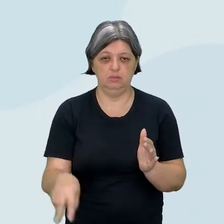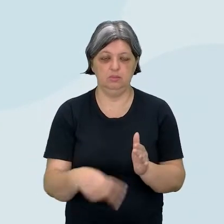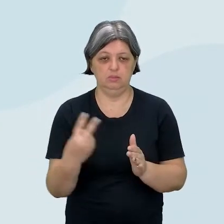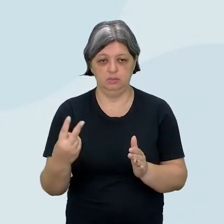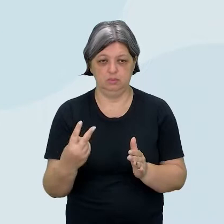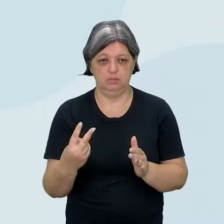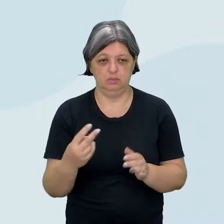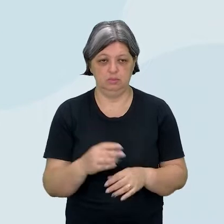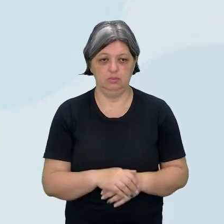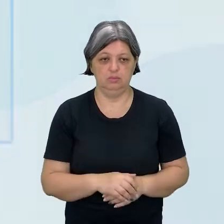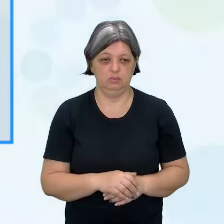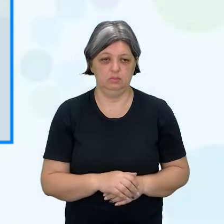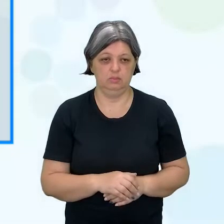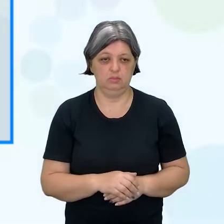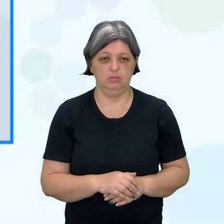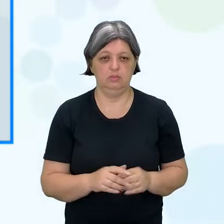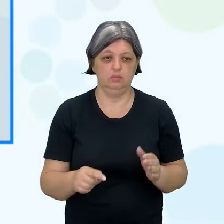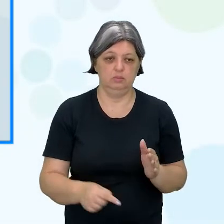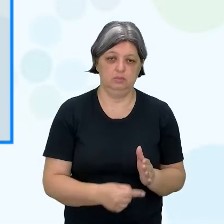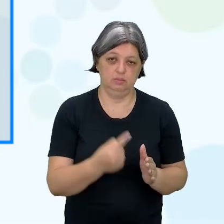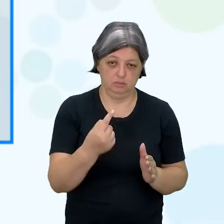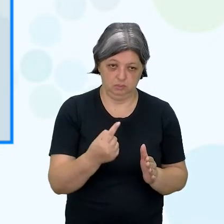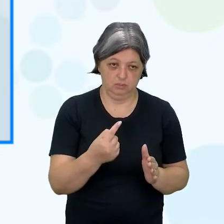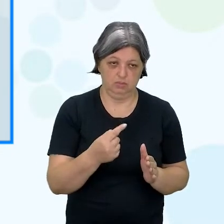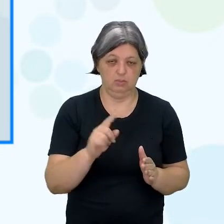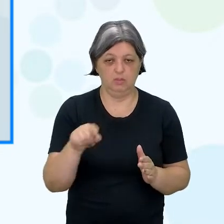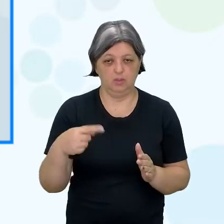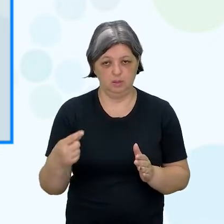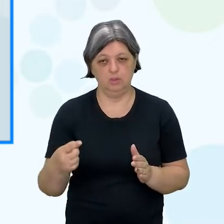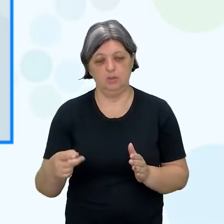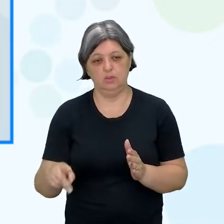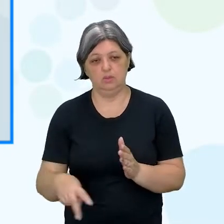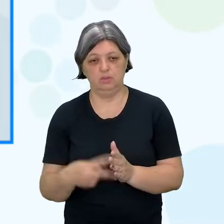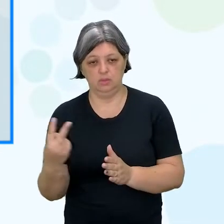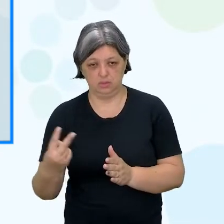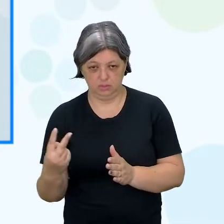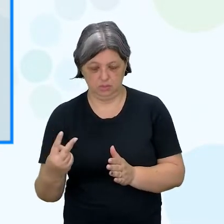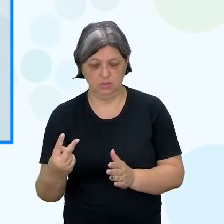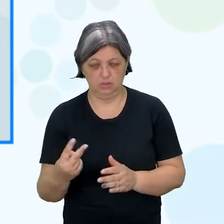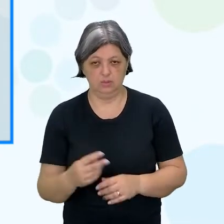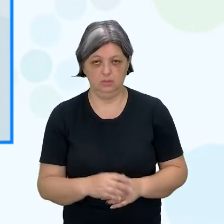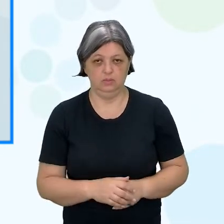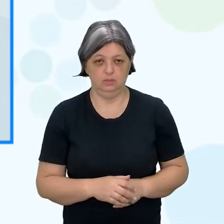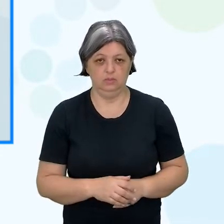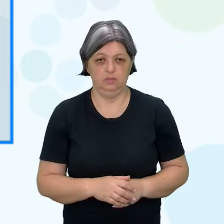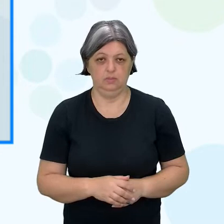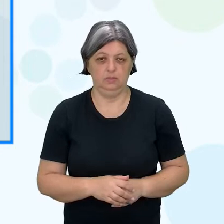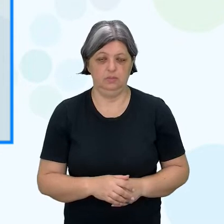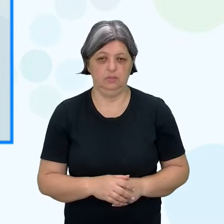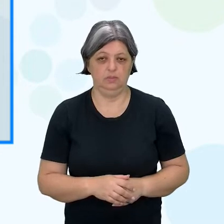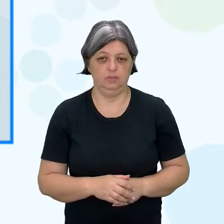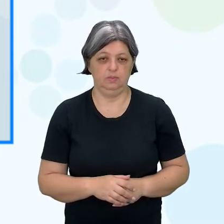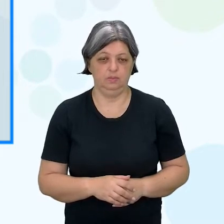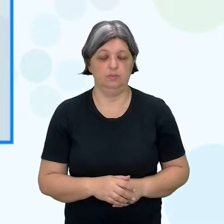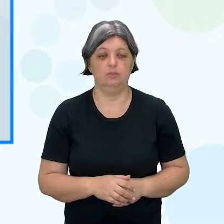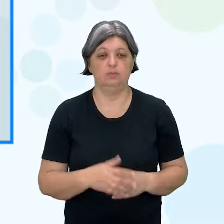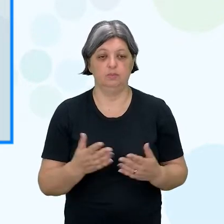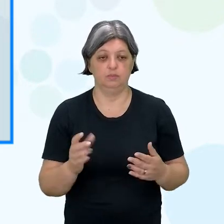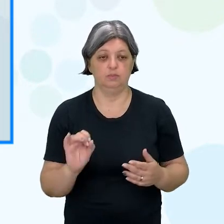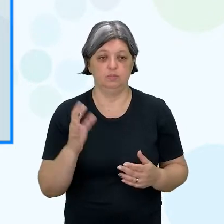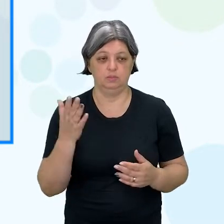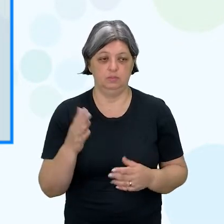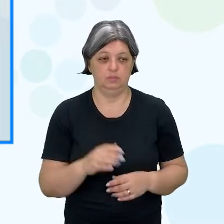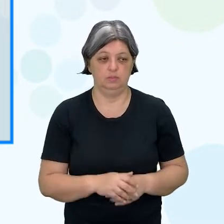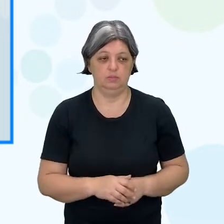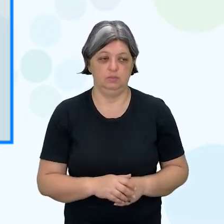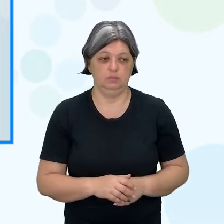da comunidade primária ou a comunidade pioneira, que a gente pode chamar também. Nesse caso, muitas vezes